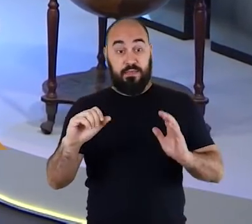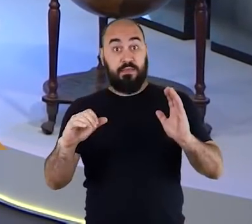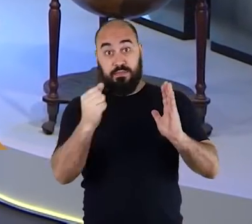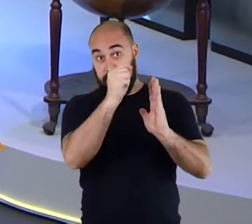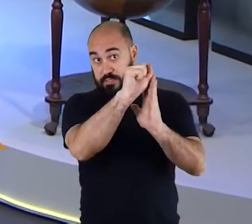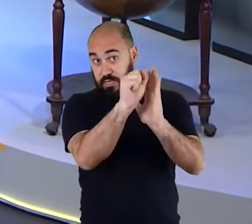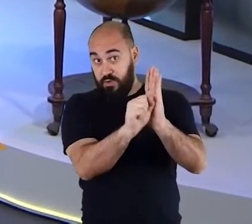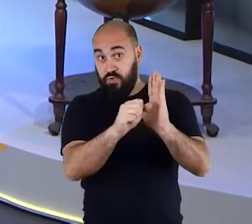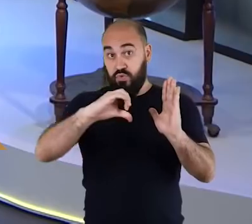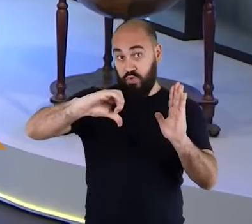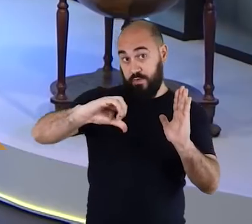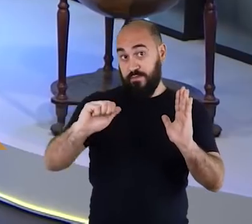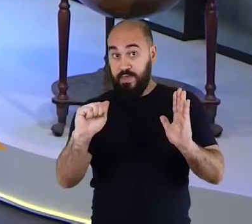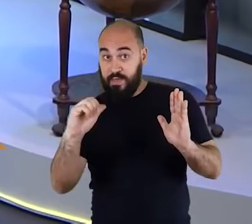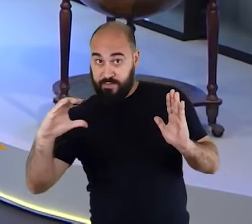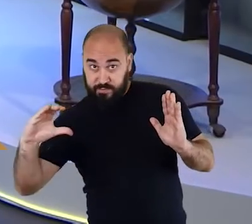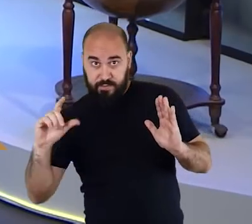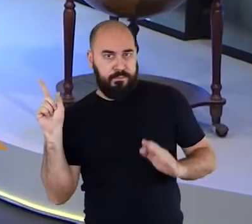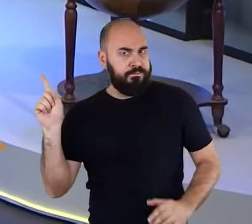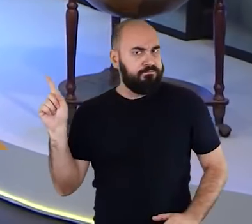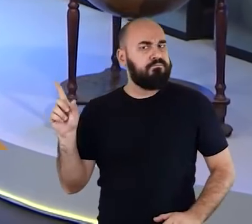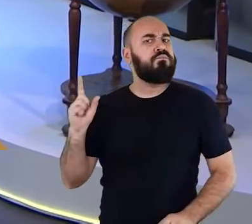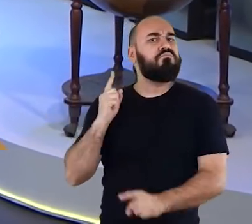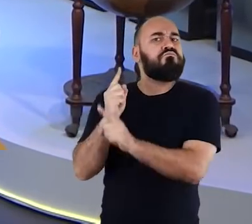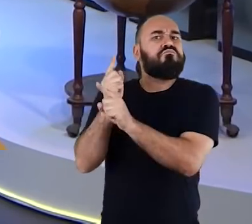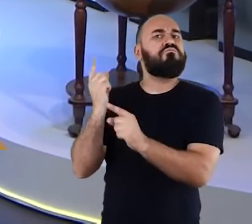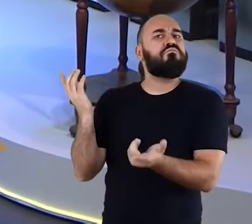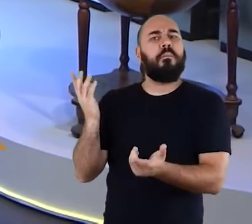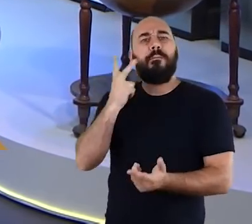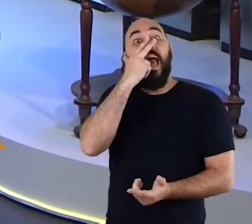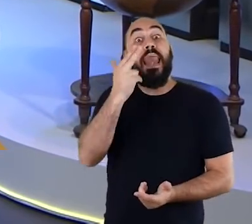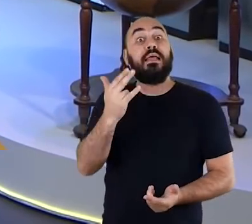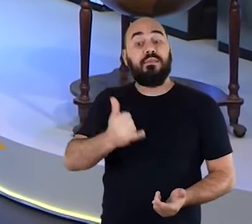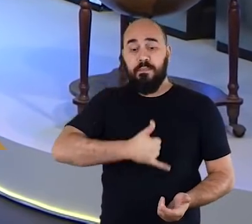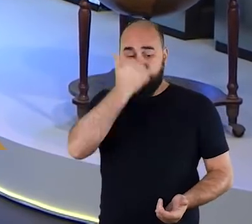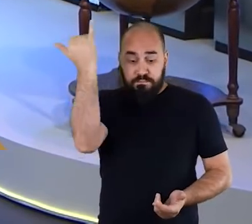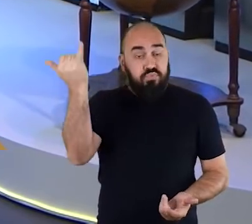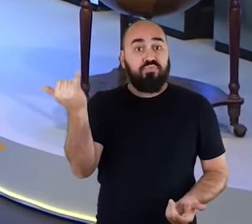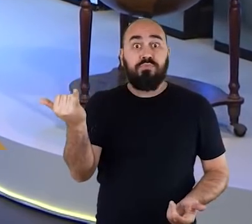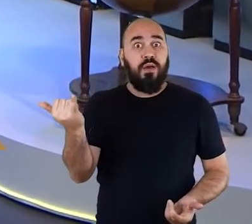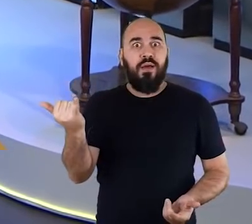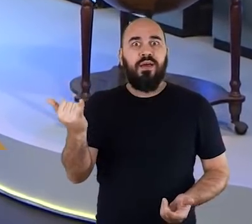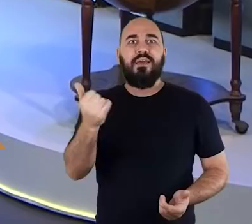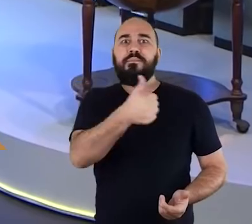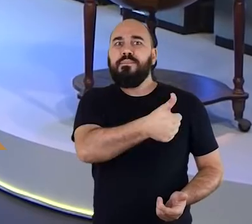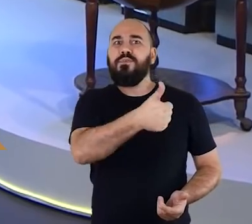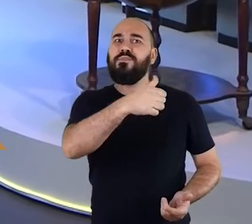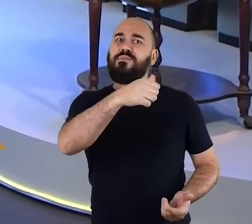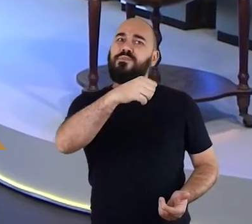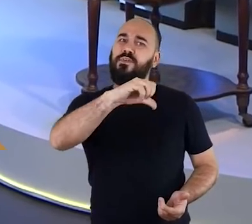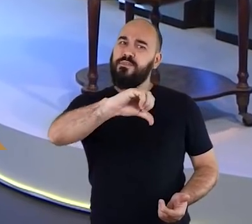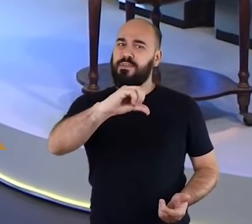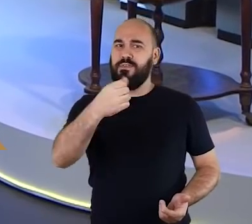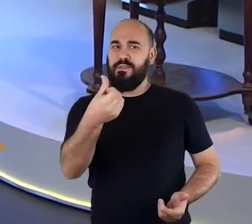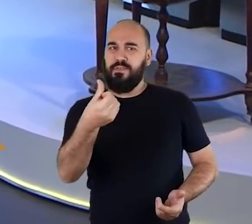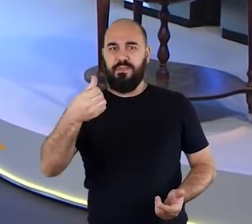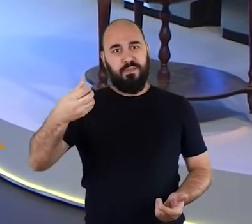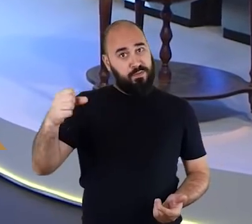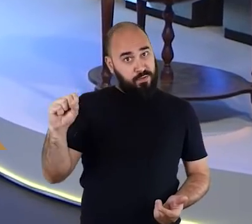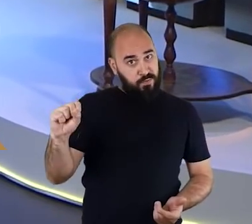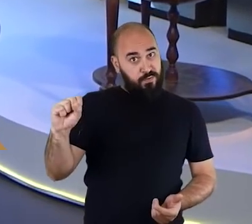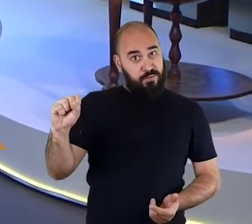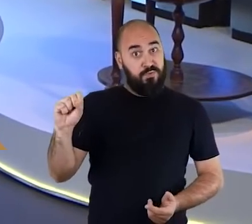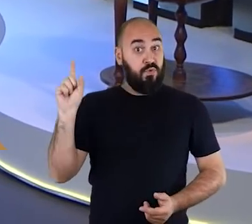que fica na atual Jordânia. Ela foi descoberta quase que acidentalmente, em 1868, por Frederick Klein, que era um